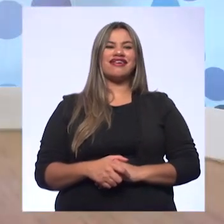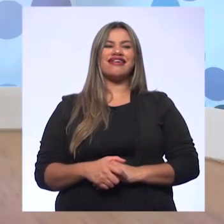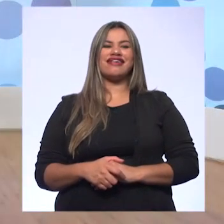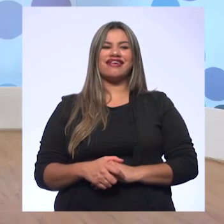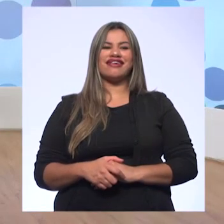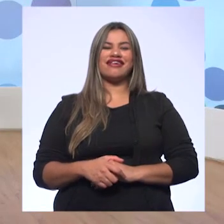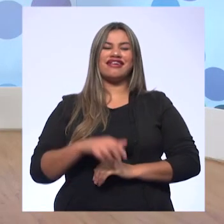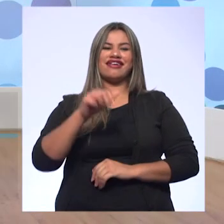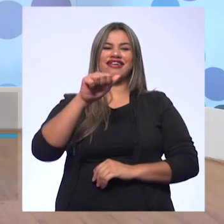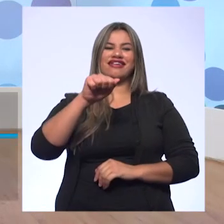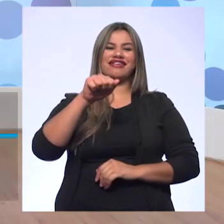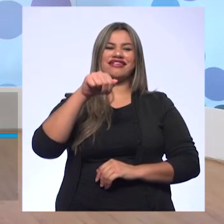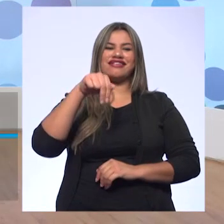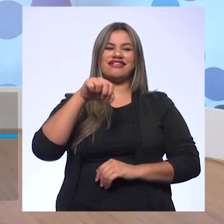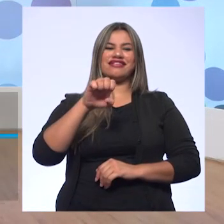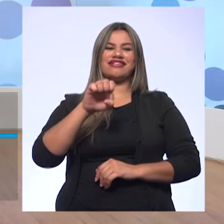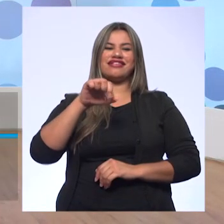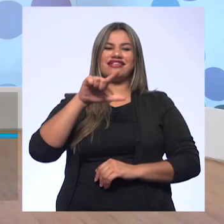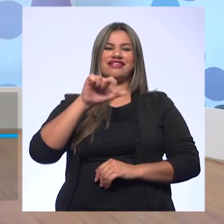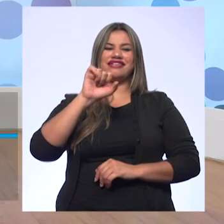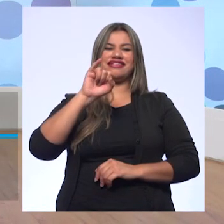A Annelise,